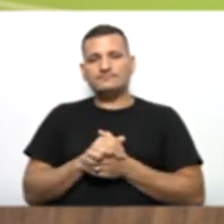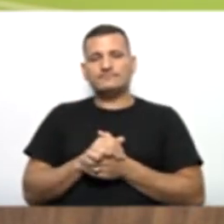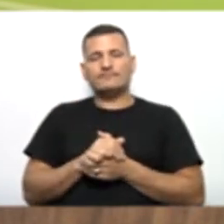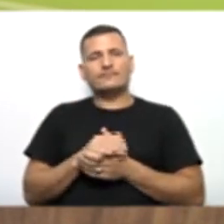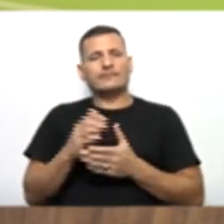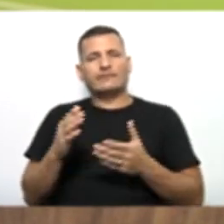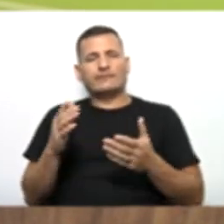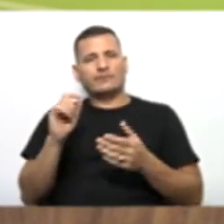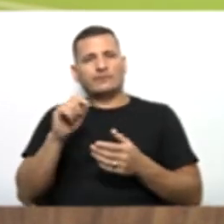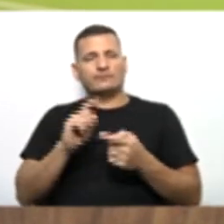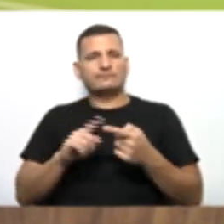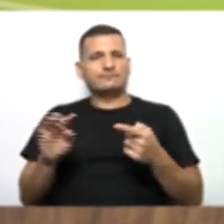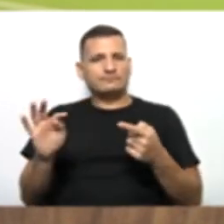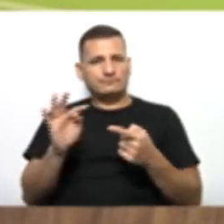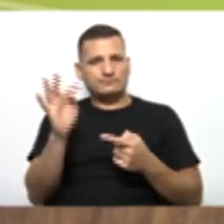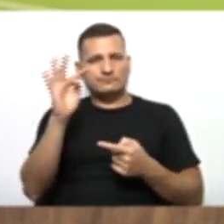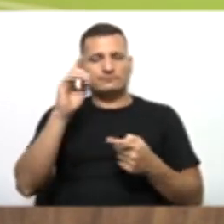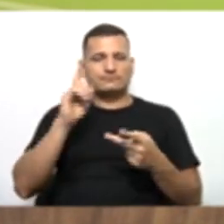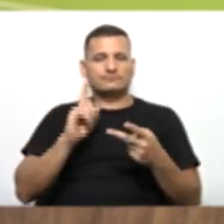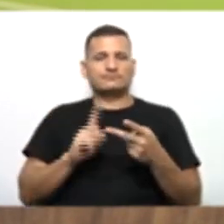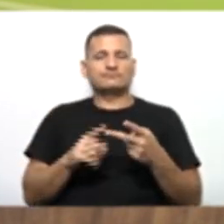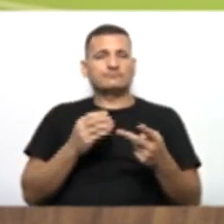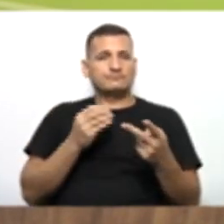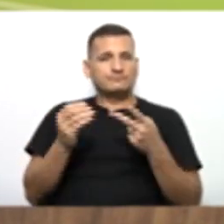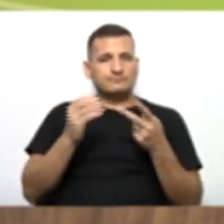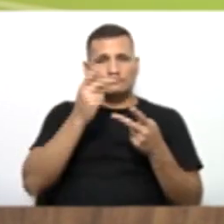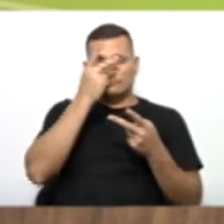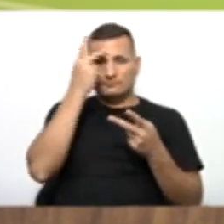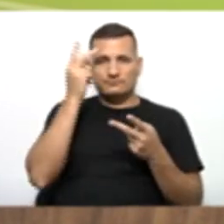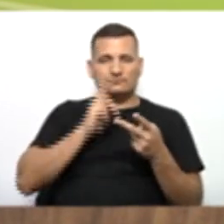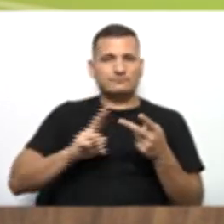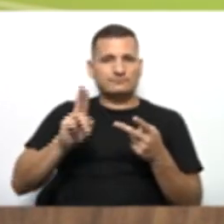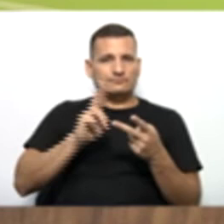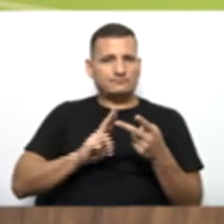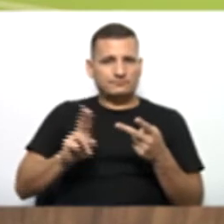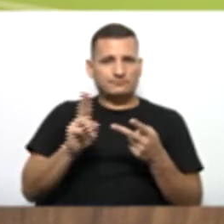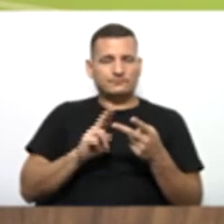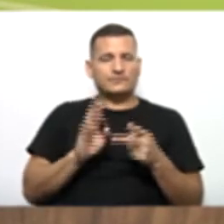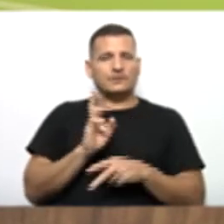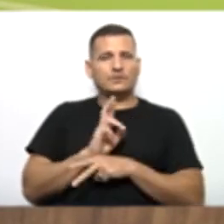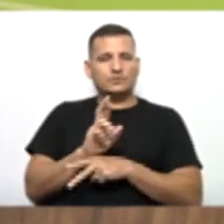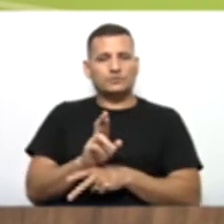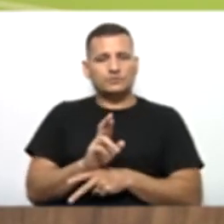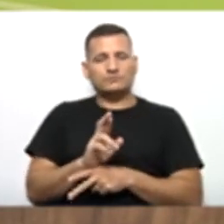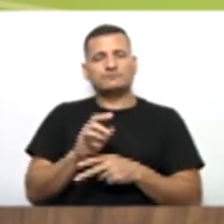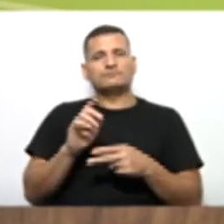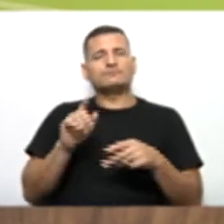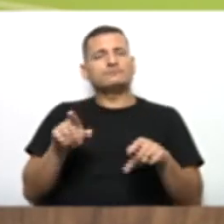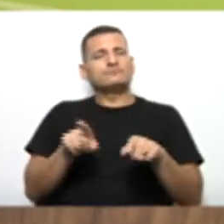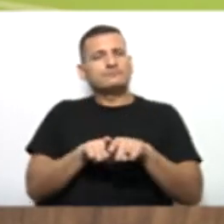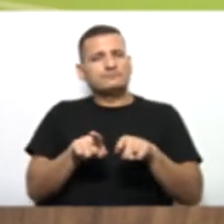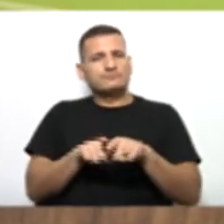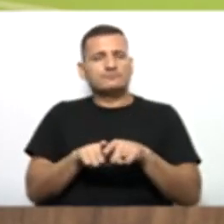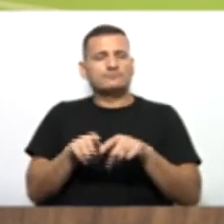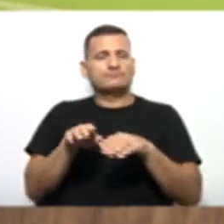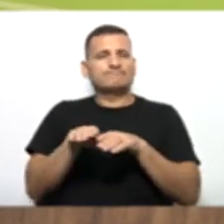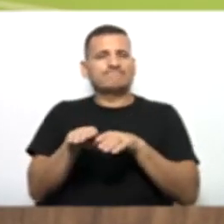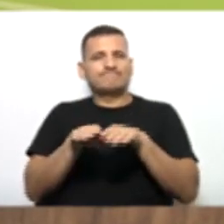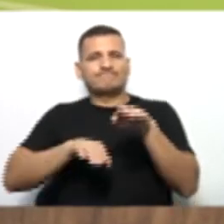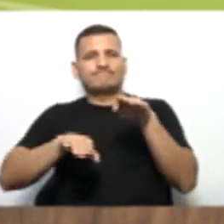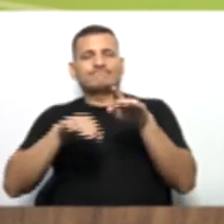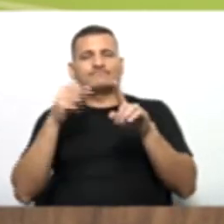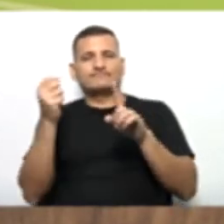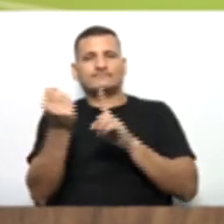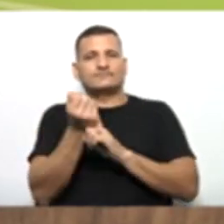com tecnologia, tem a ver com a forma como as pessoas utilizam aquele recurso, mas tem a ver também com a desigualdade